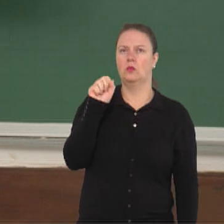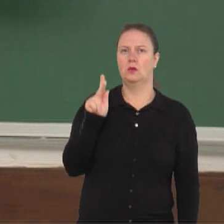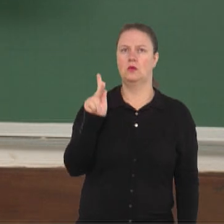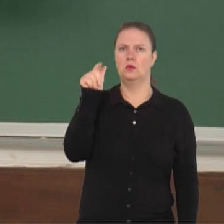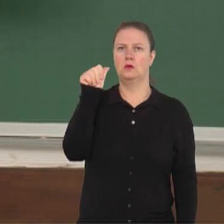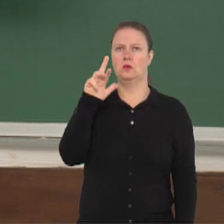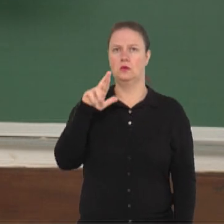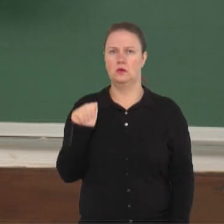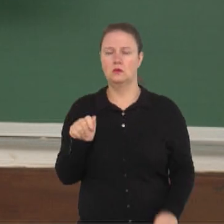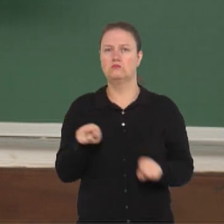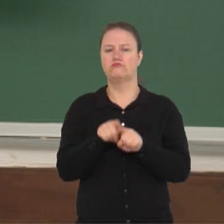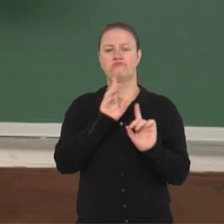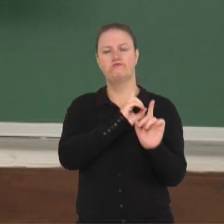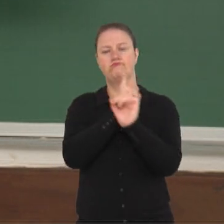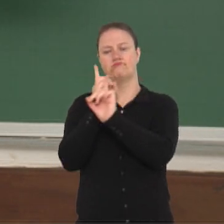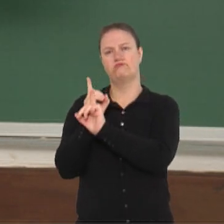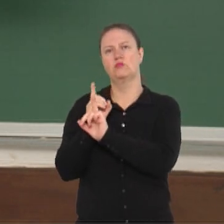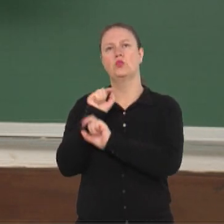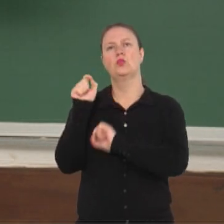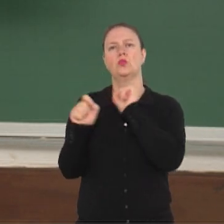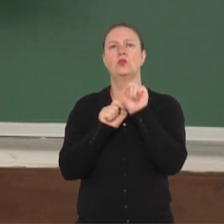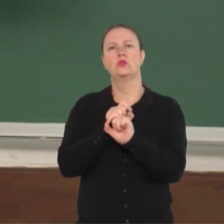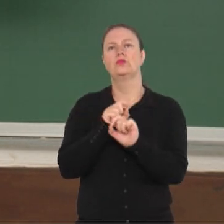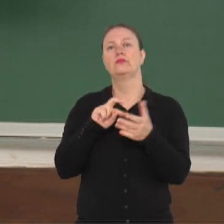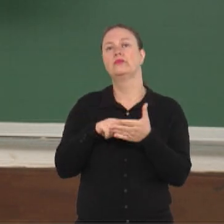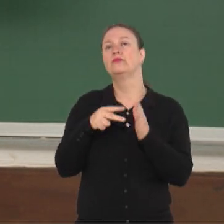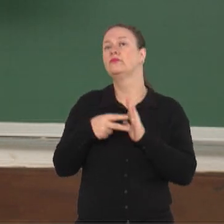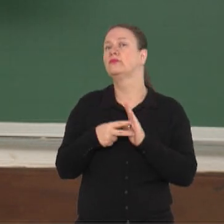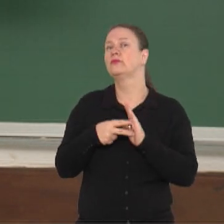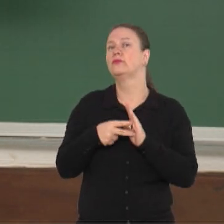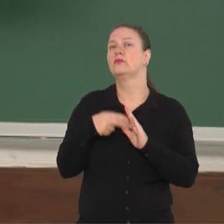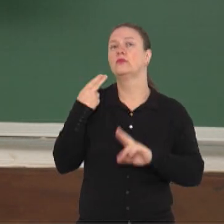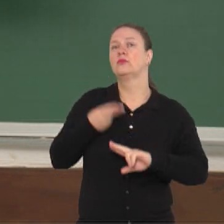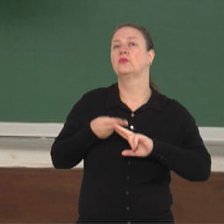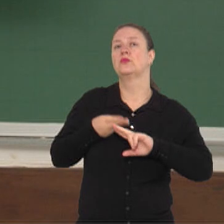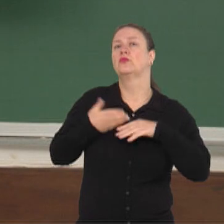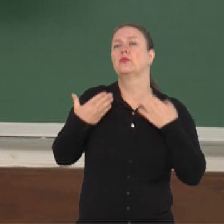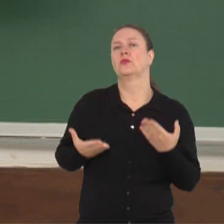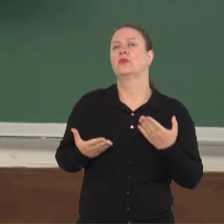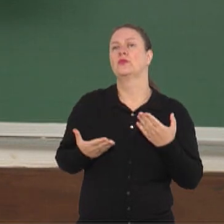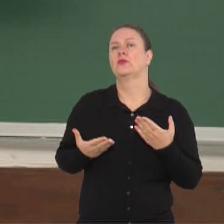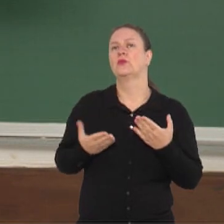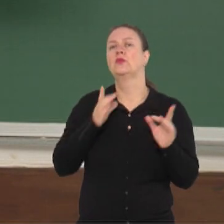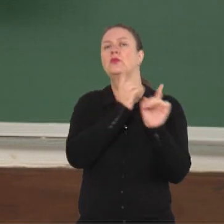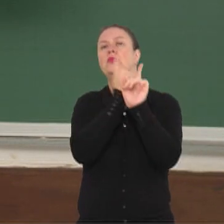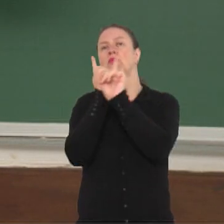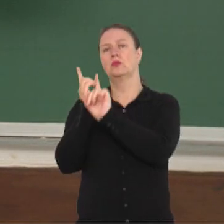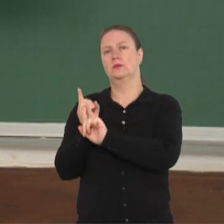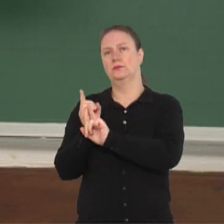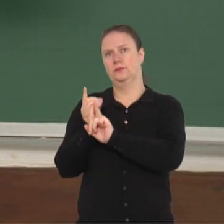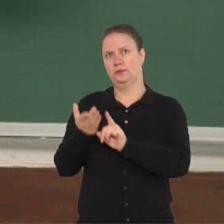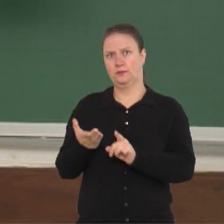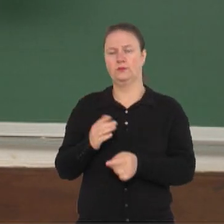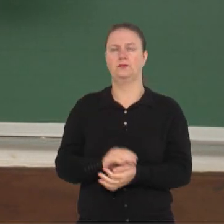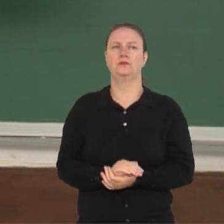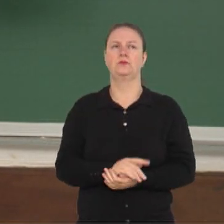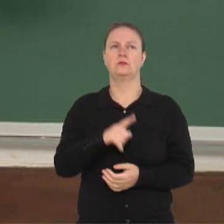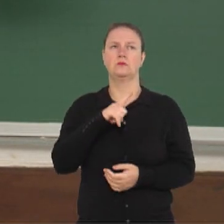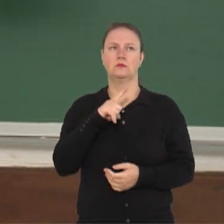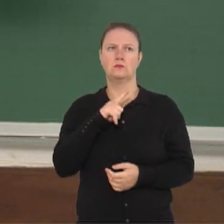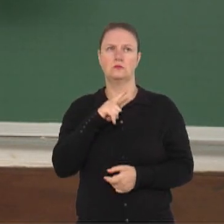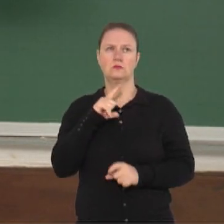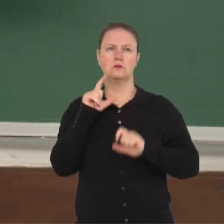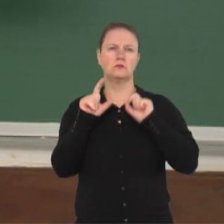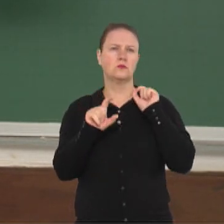grau, encontrava dois valores. Bem, para que servem todos aqueles valores encontrados? Aqui eu tenho só, para